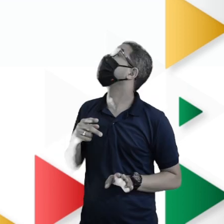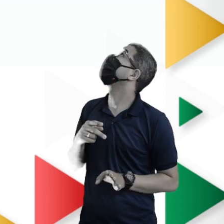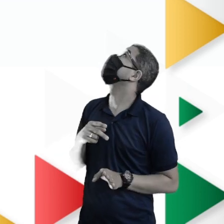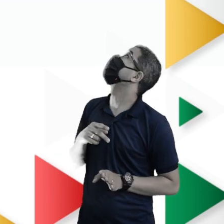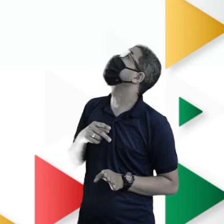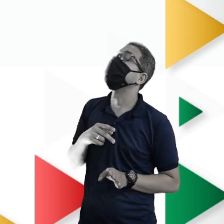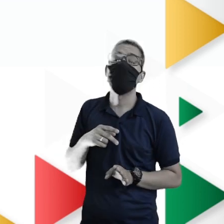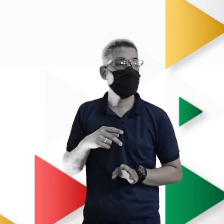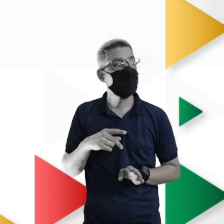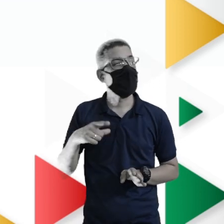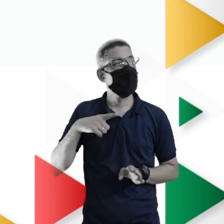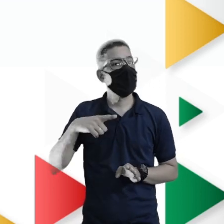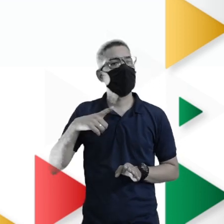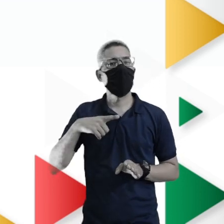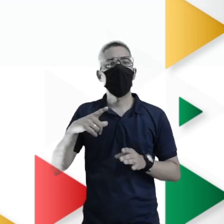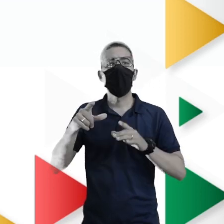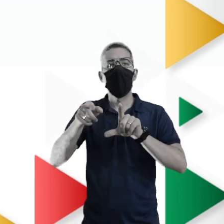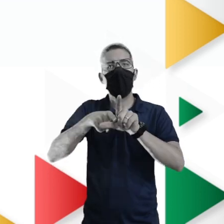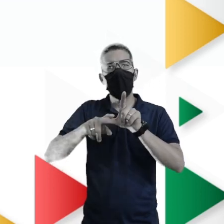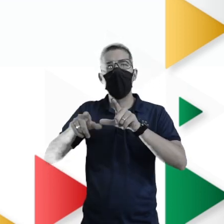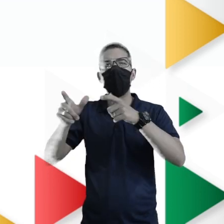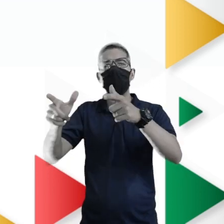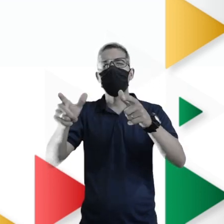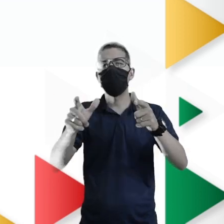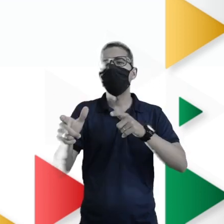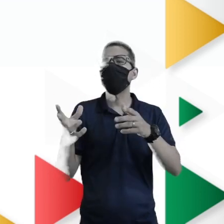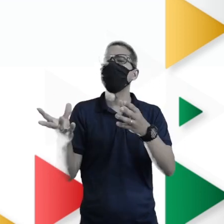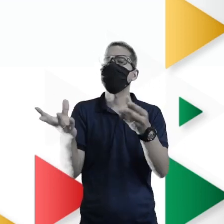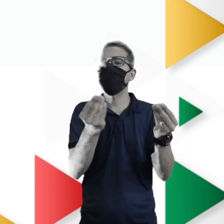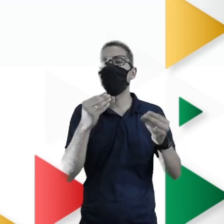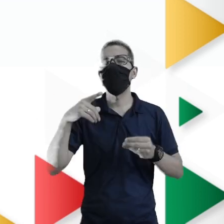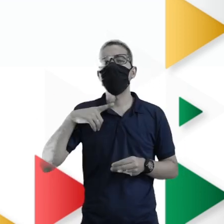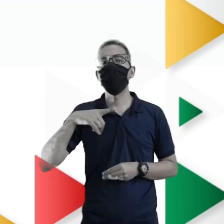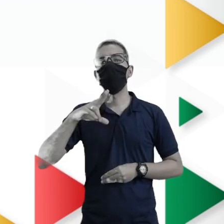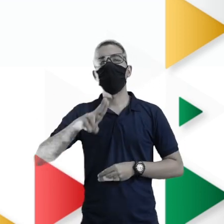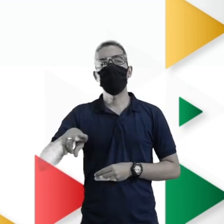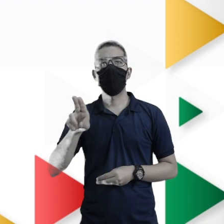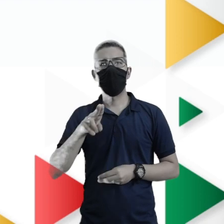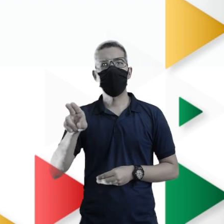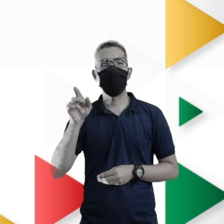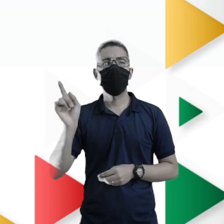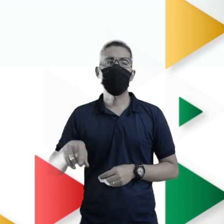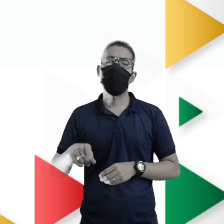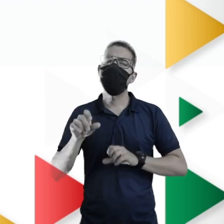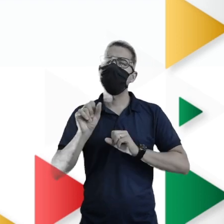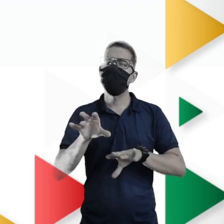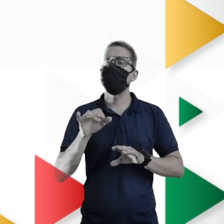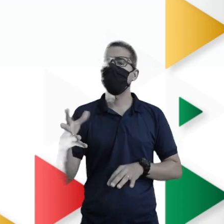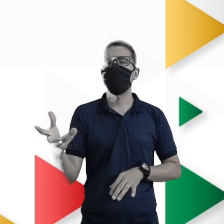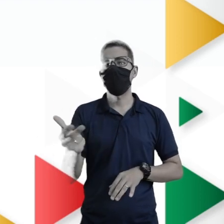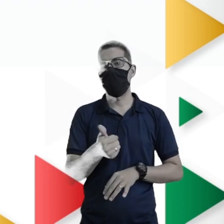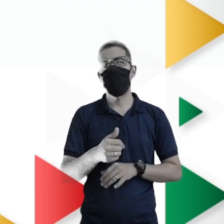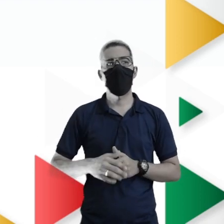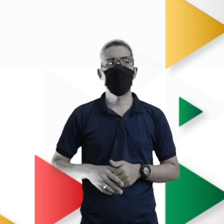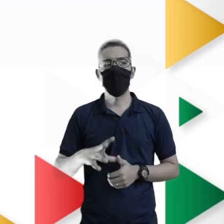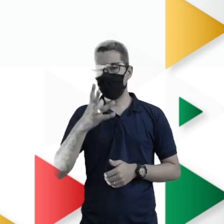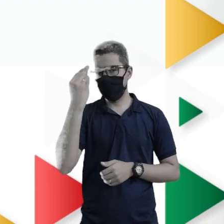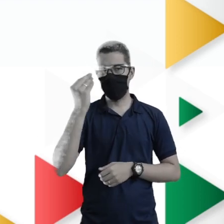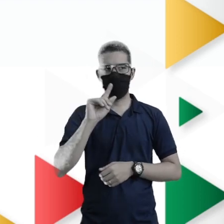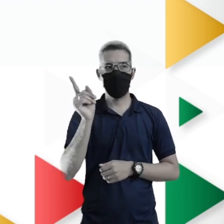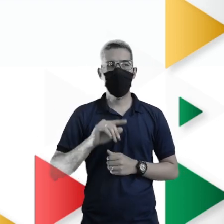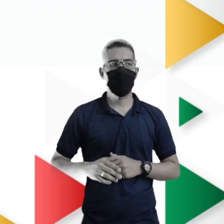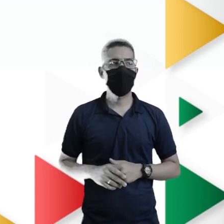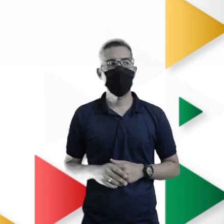em muitas coisas e a gente precisa entender cada passo desse para dar uma aula de qualidade, tá bom? Não esquece disso,